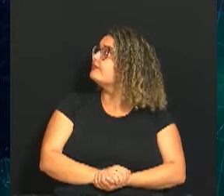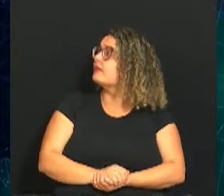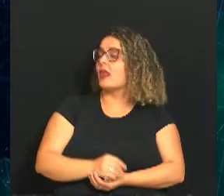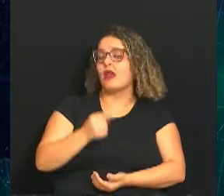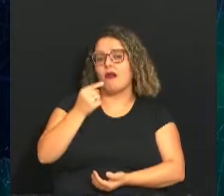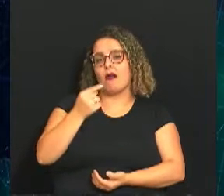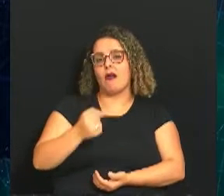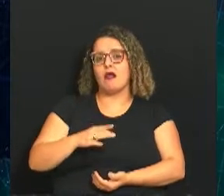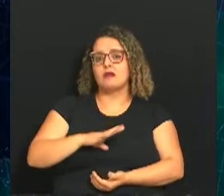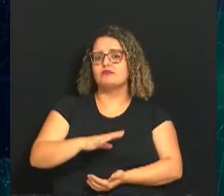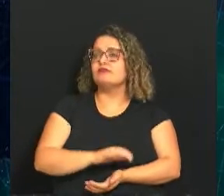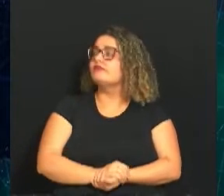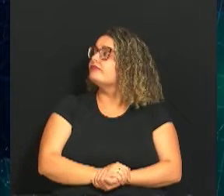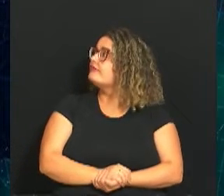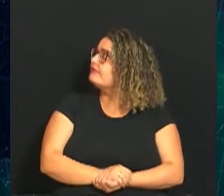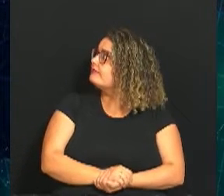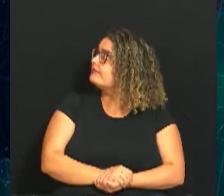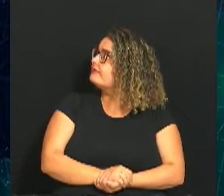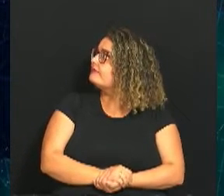51.227, Sumaré,